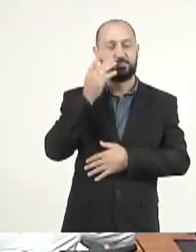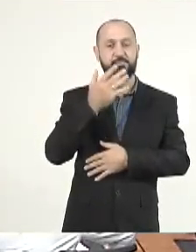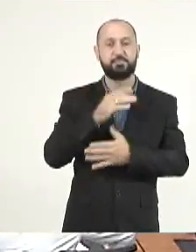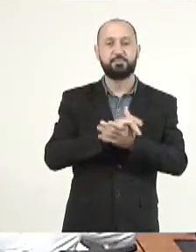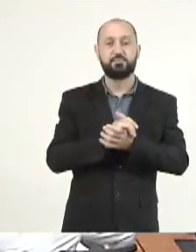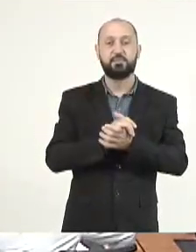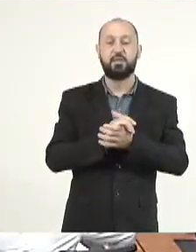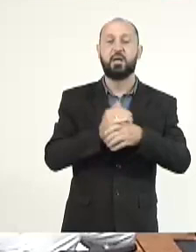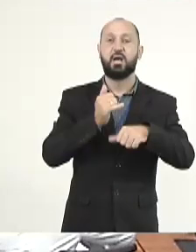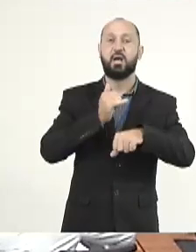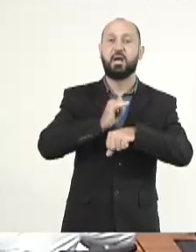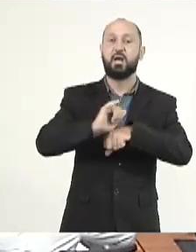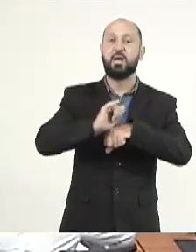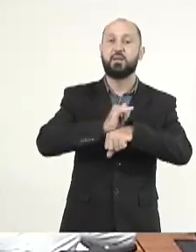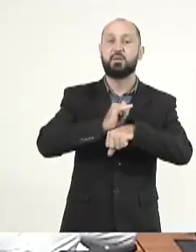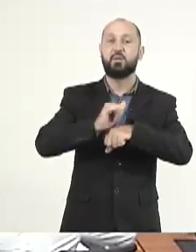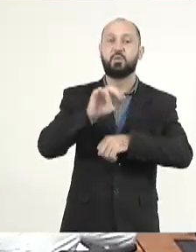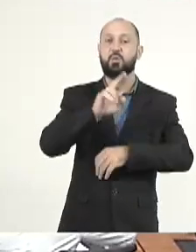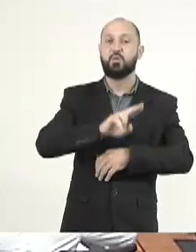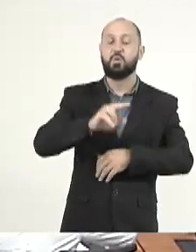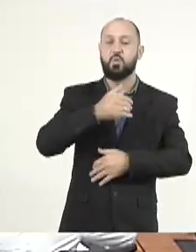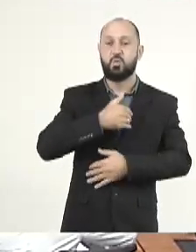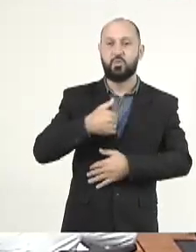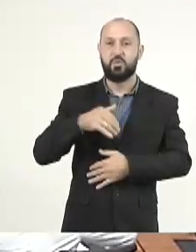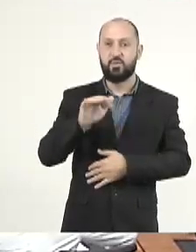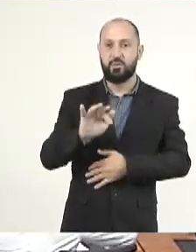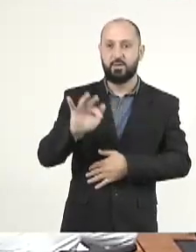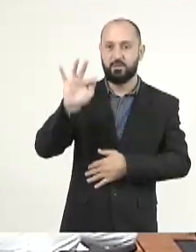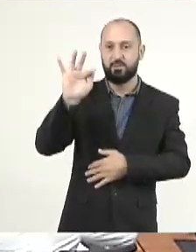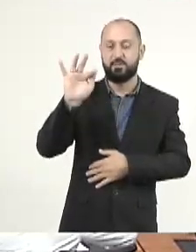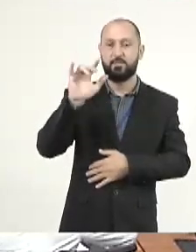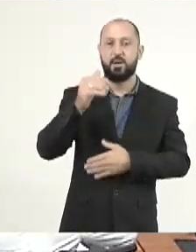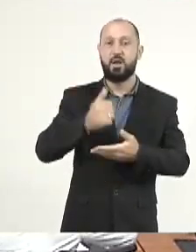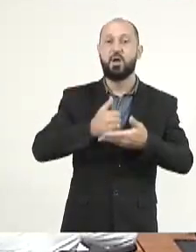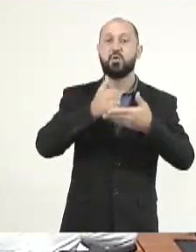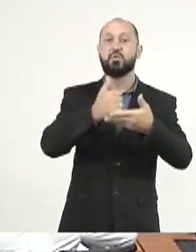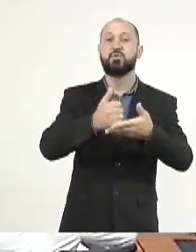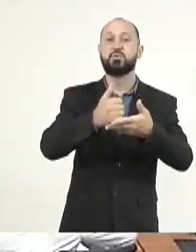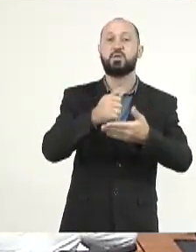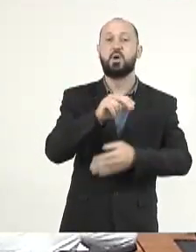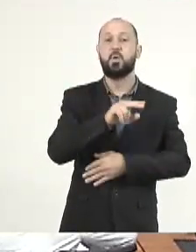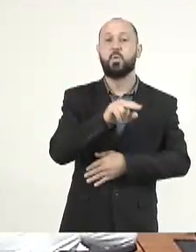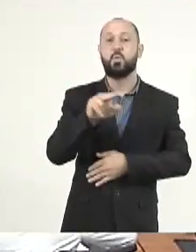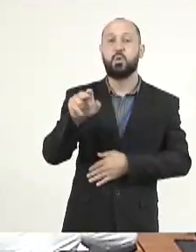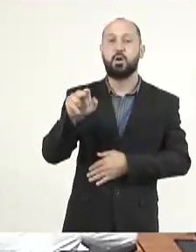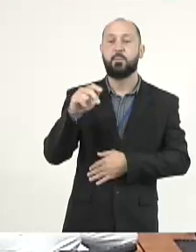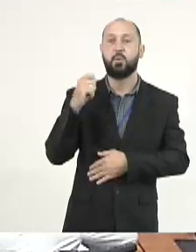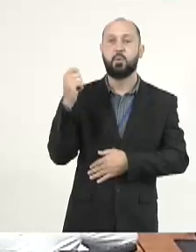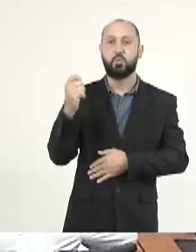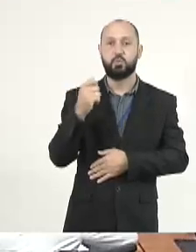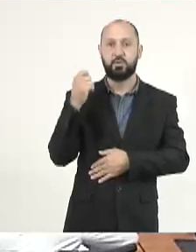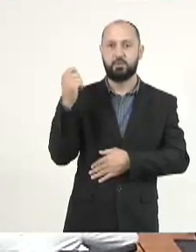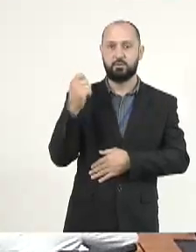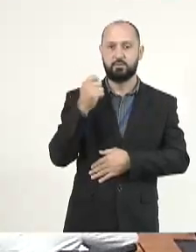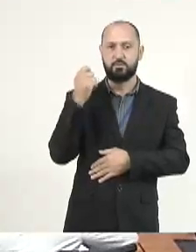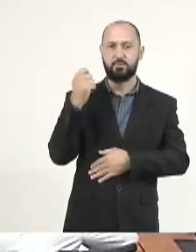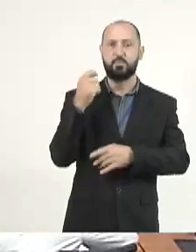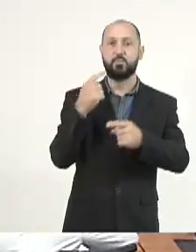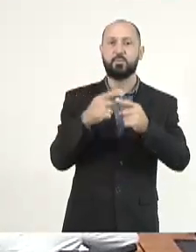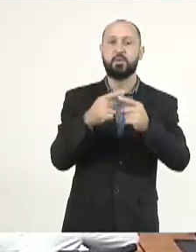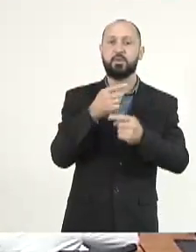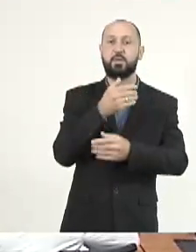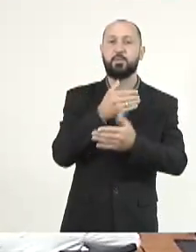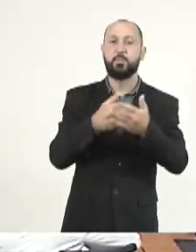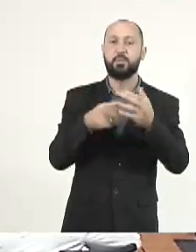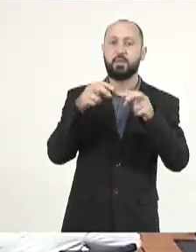a estratégia utilizada pelo governo federal para ajudar os irmãos do Rio Grande do Sul por conta da perda